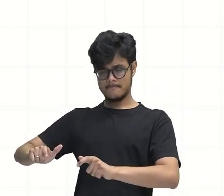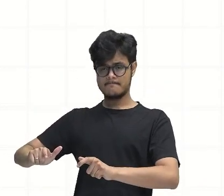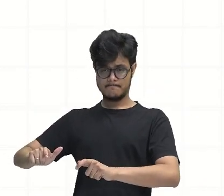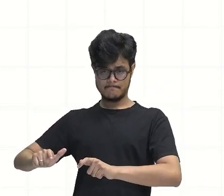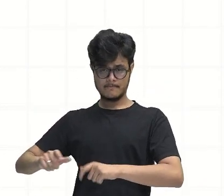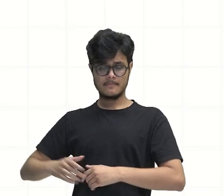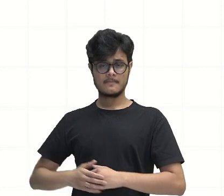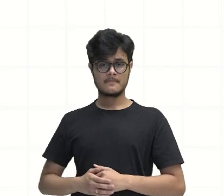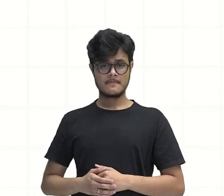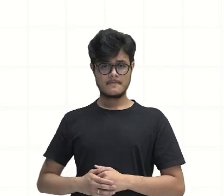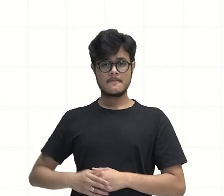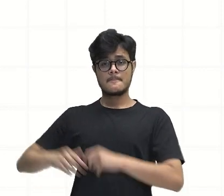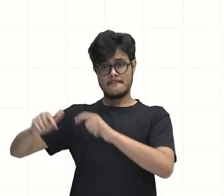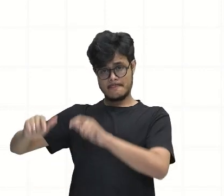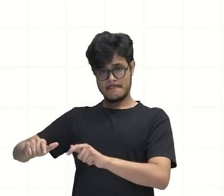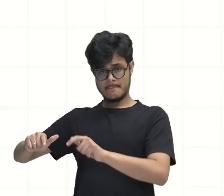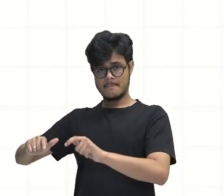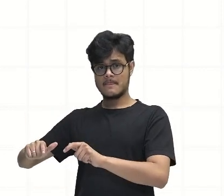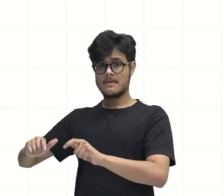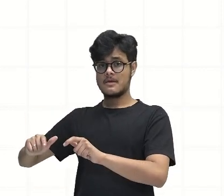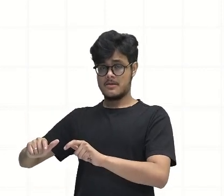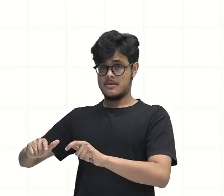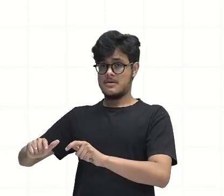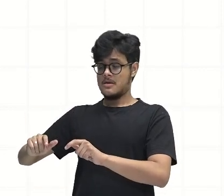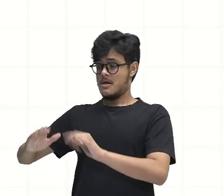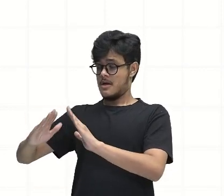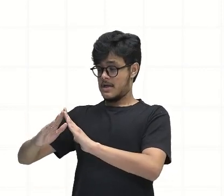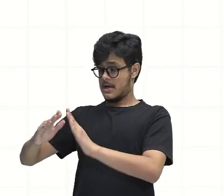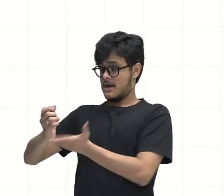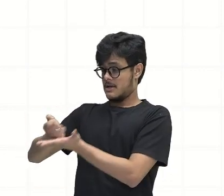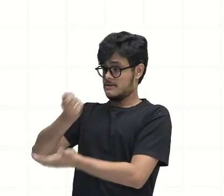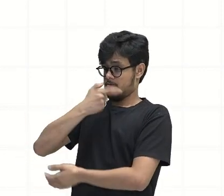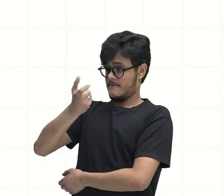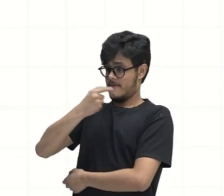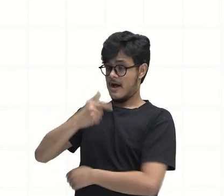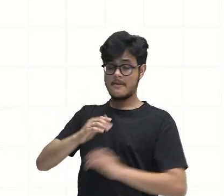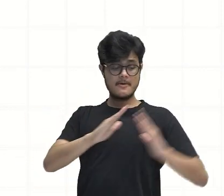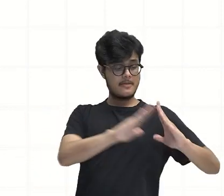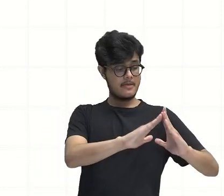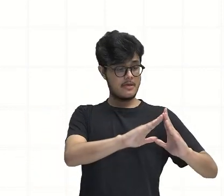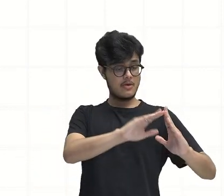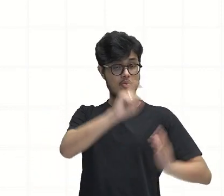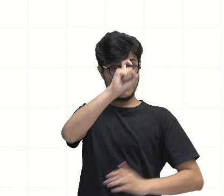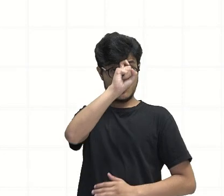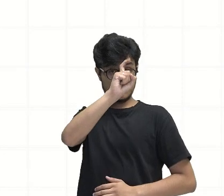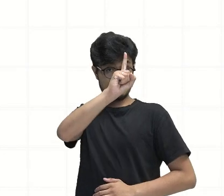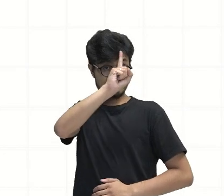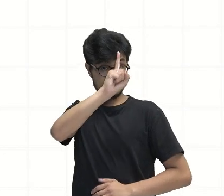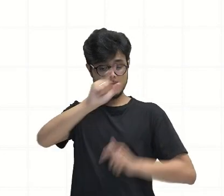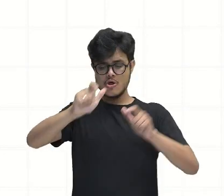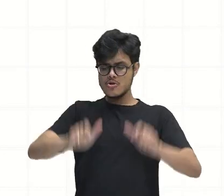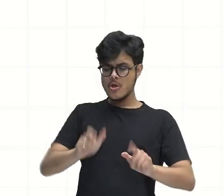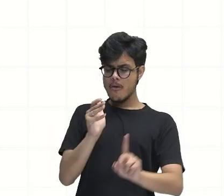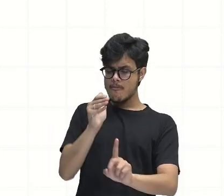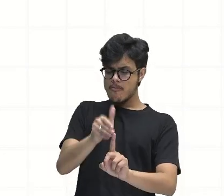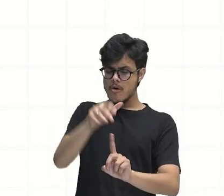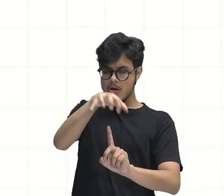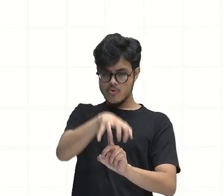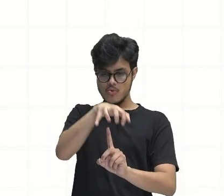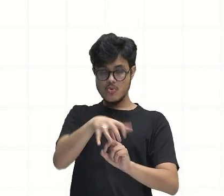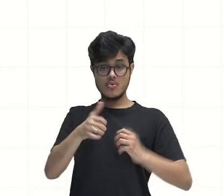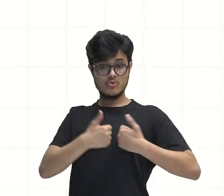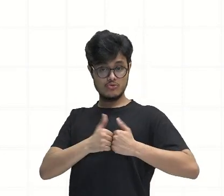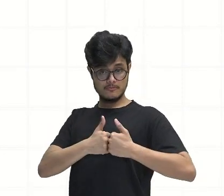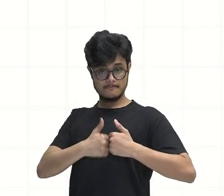da parada de ônibus entre a farmácia e o hospital. Então, nós vamos trabalhar com esses dois